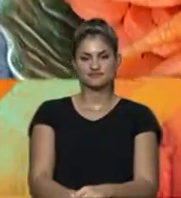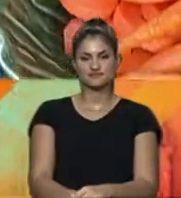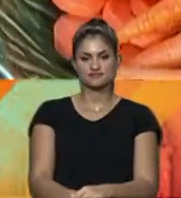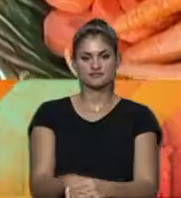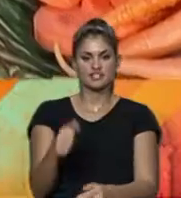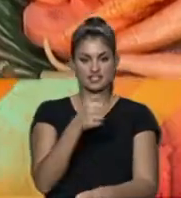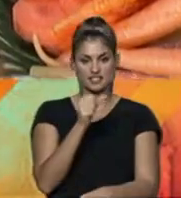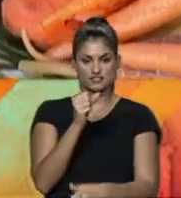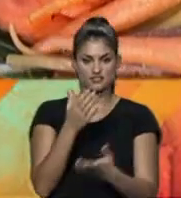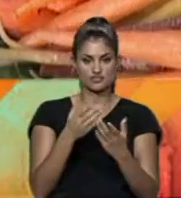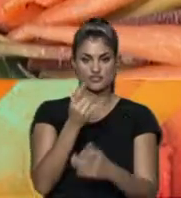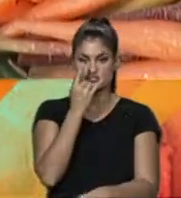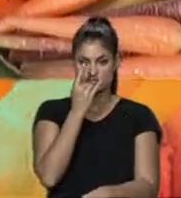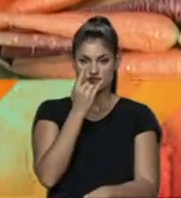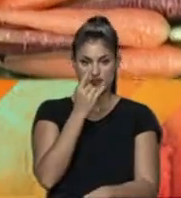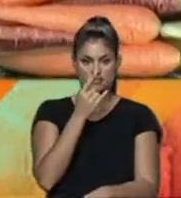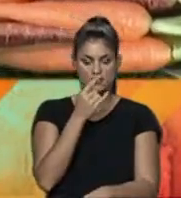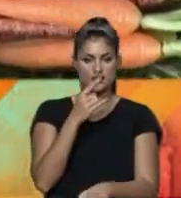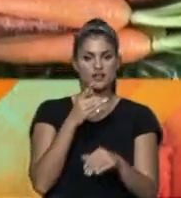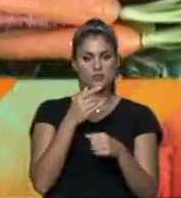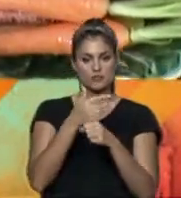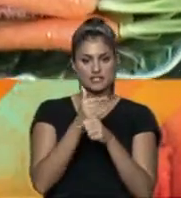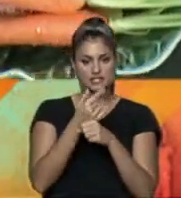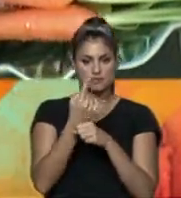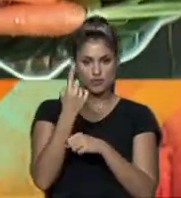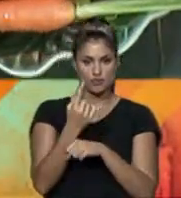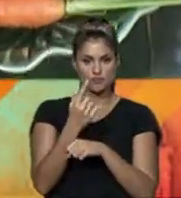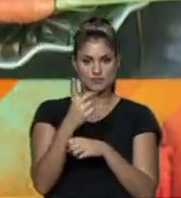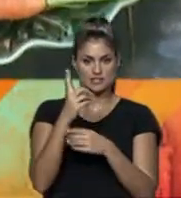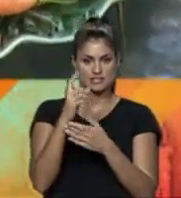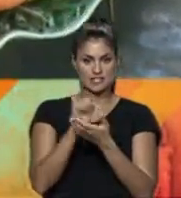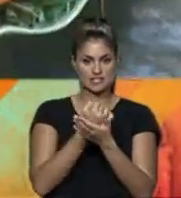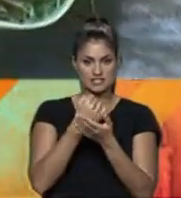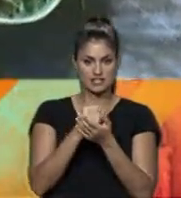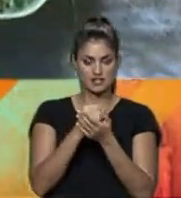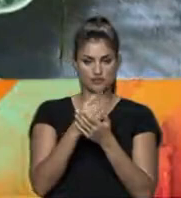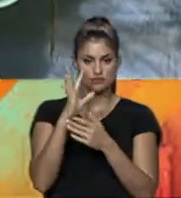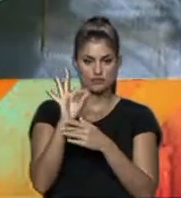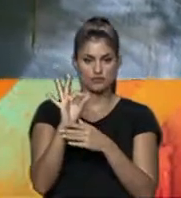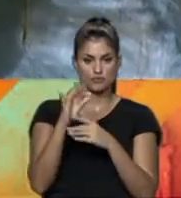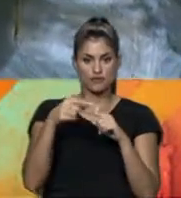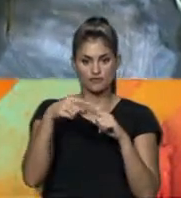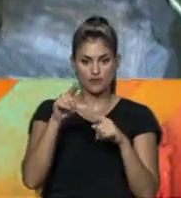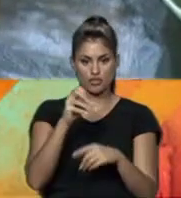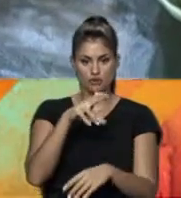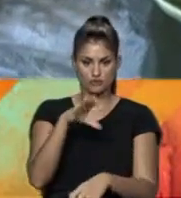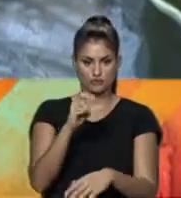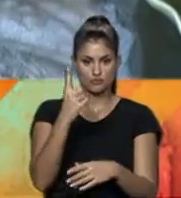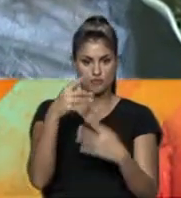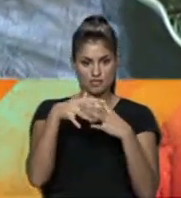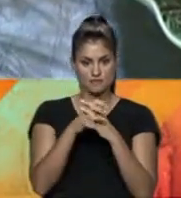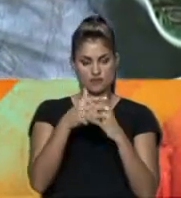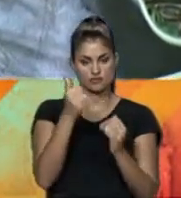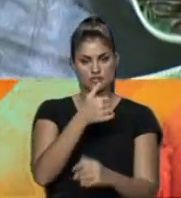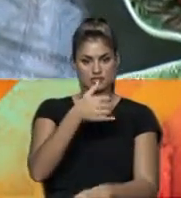Paulinha. Feijoada de javali, a marinada é feita por 500 gramas de pá de javali em pedaços. Uma cebola grande em gomos. 6 dentes de alho amassados. 4